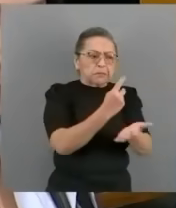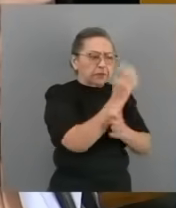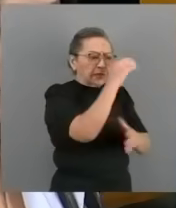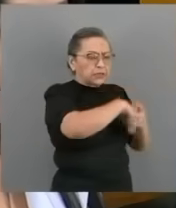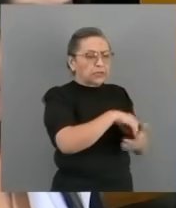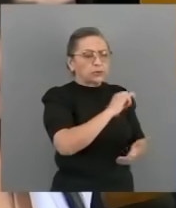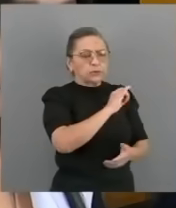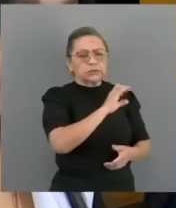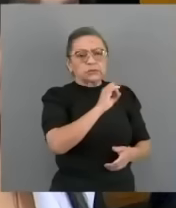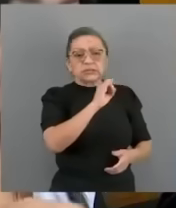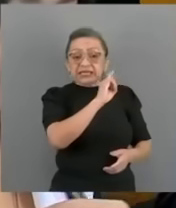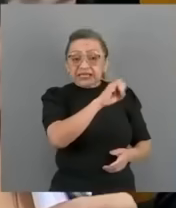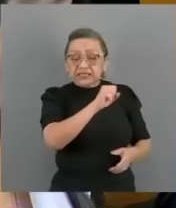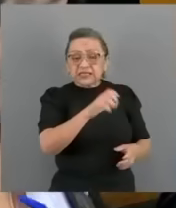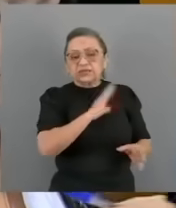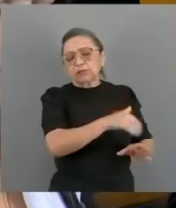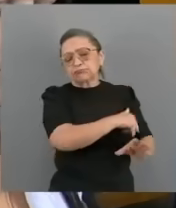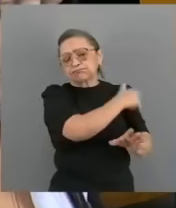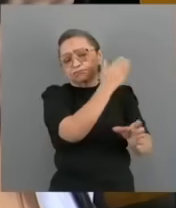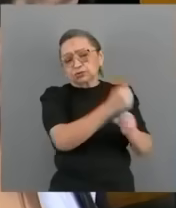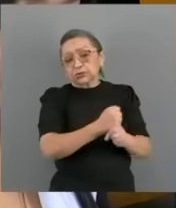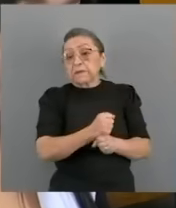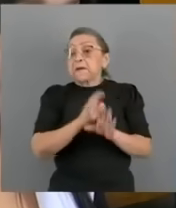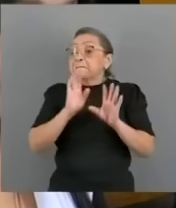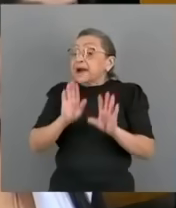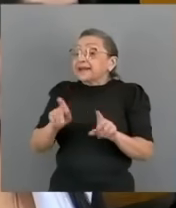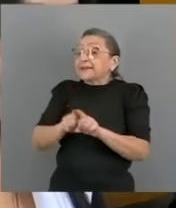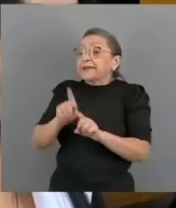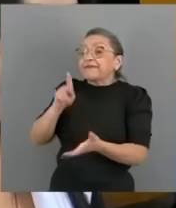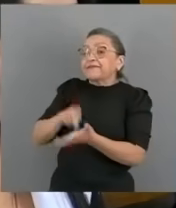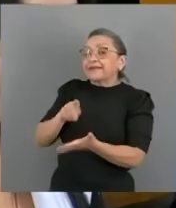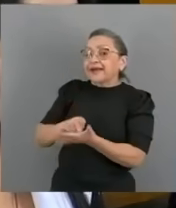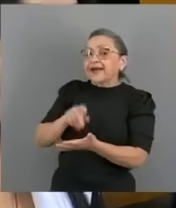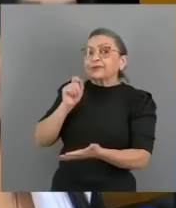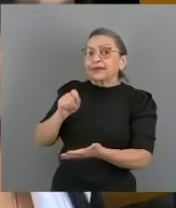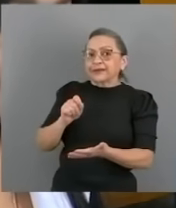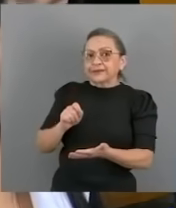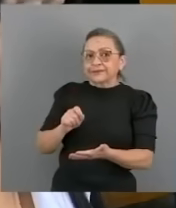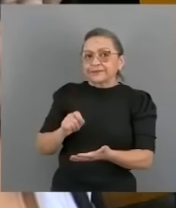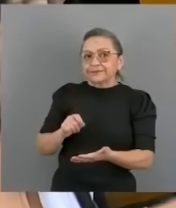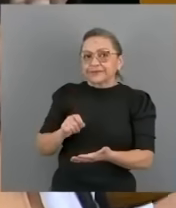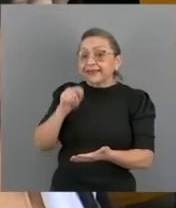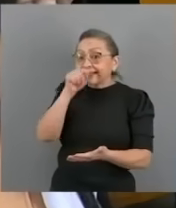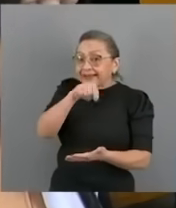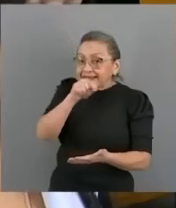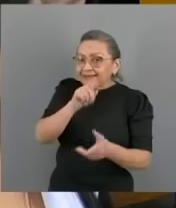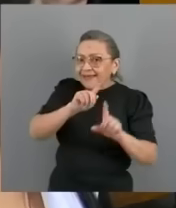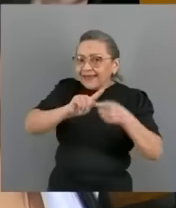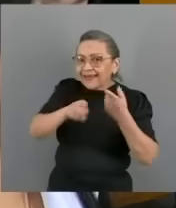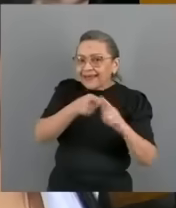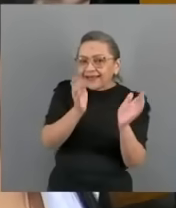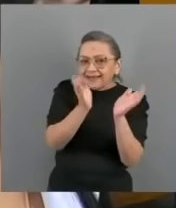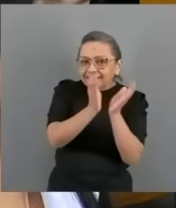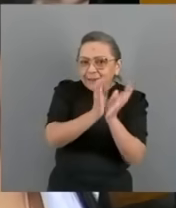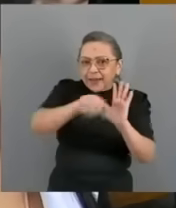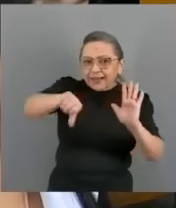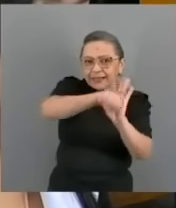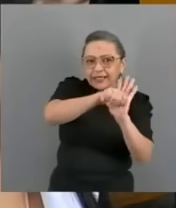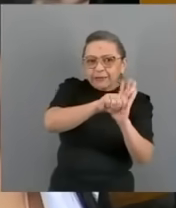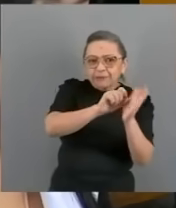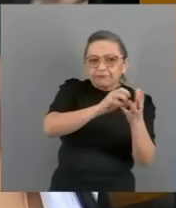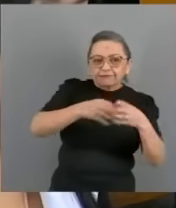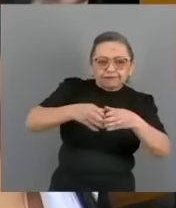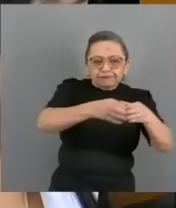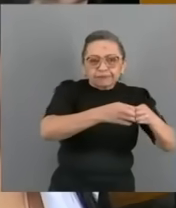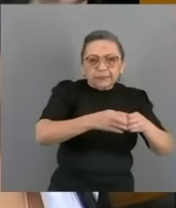tempo. Mas é verdade também que este esquema criminoso